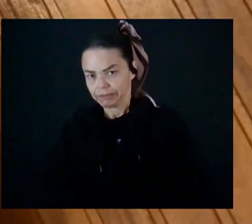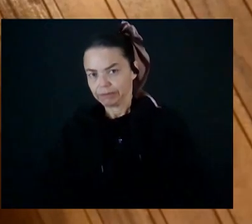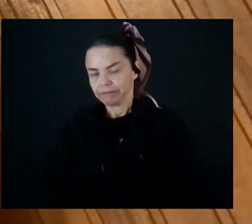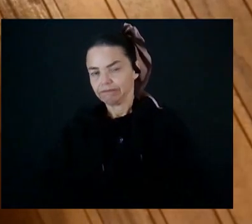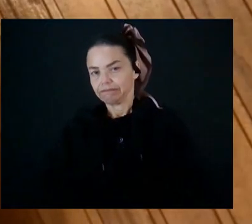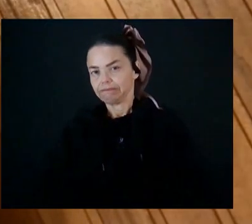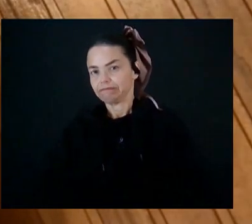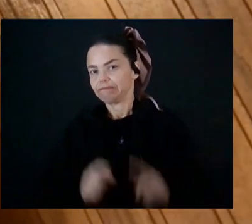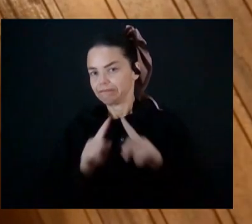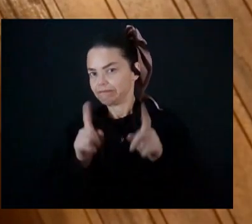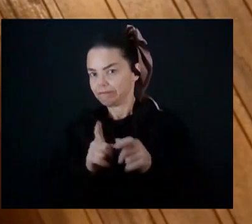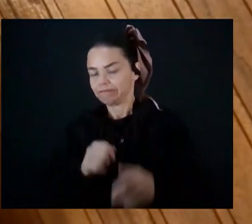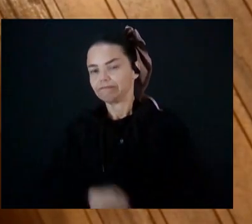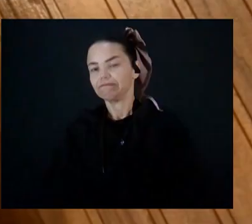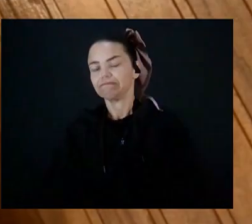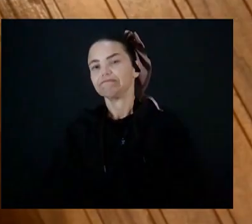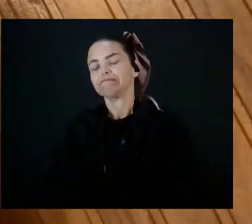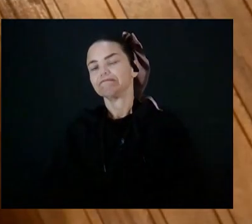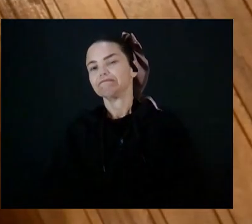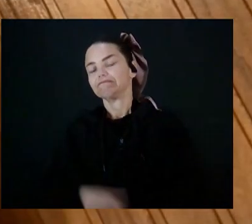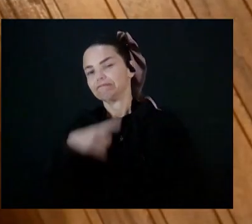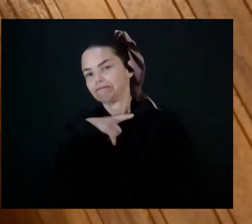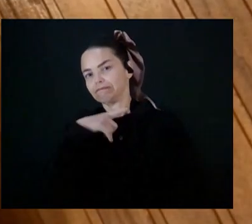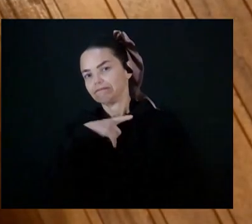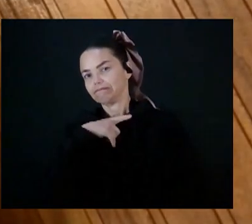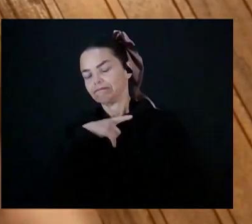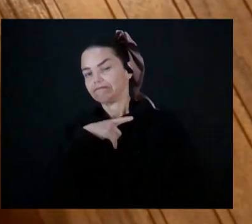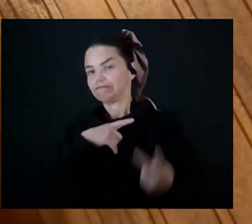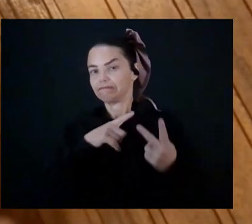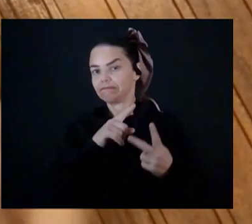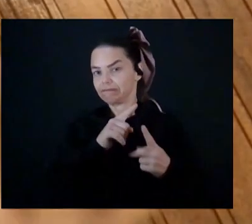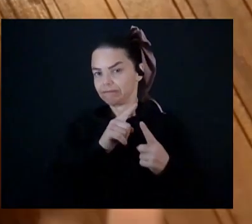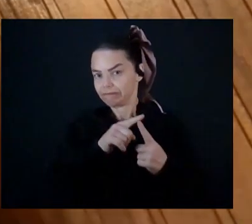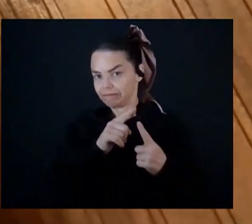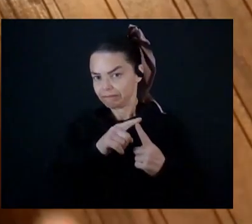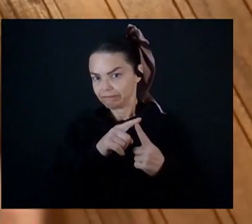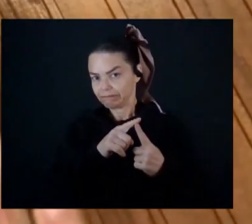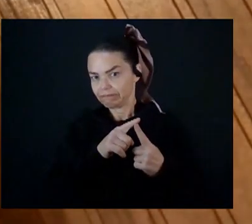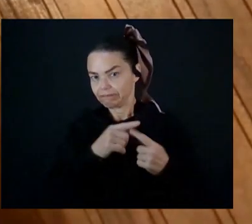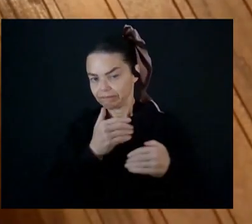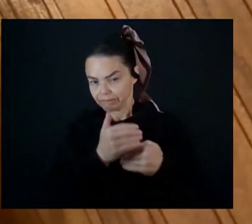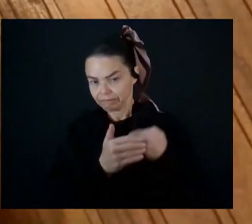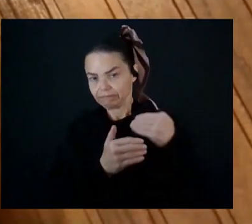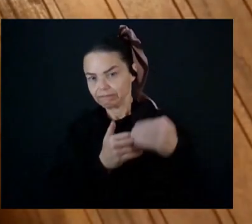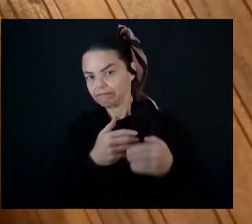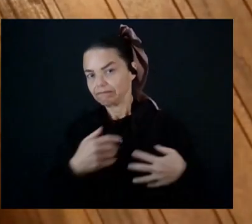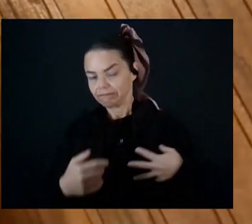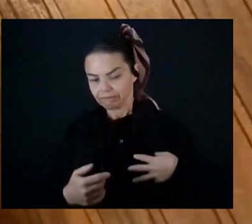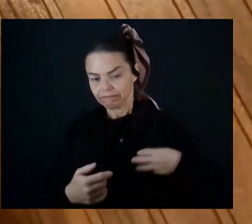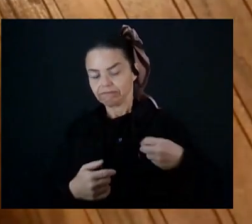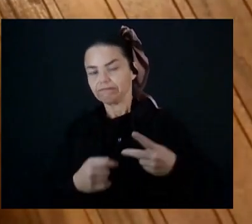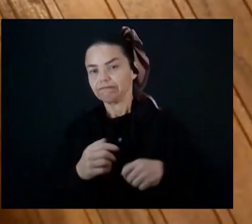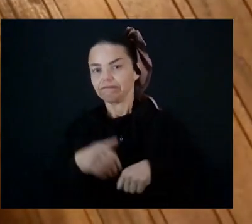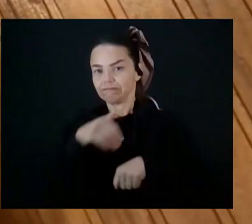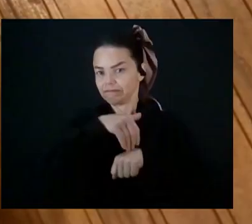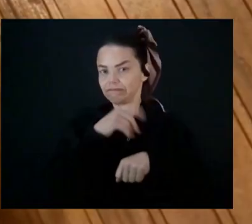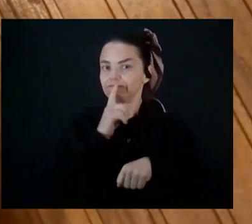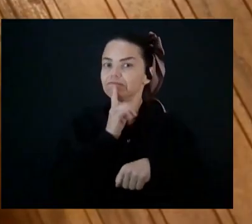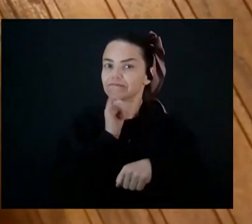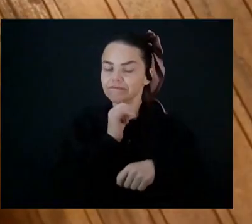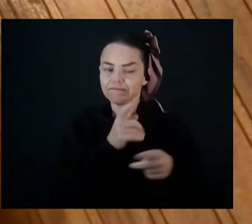Nesse sentido, a gente tem tanto o processo do filho, né, quanto a culpa do pai ao